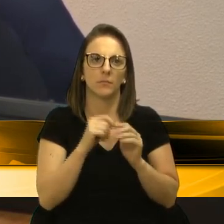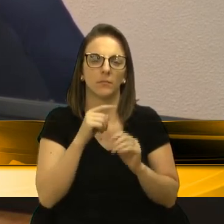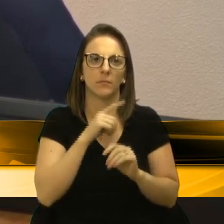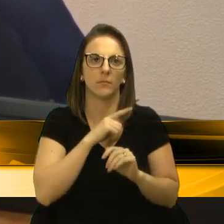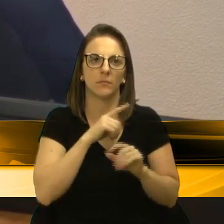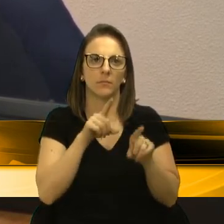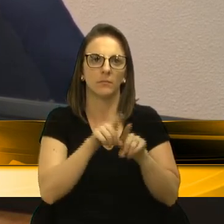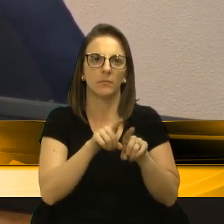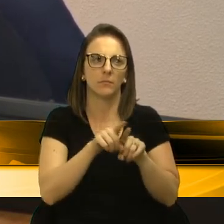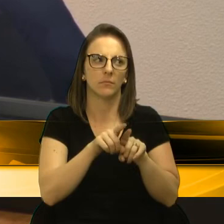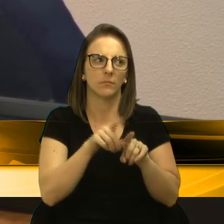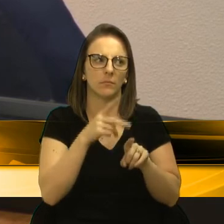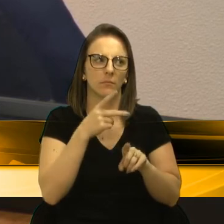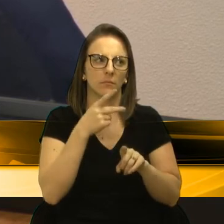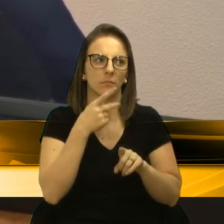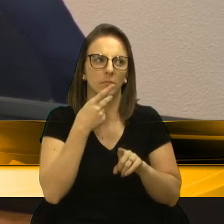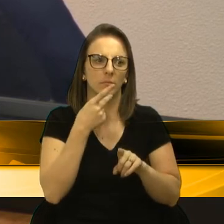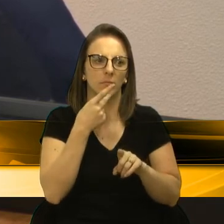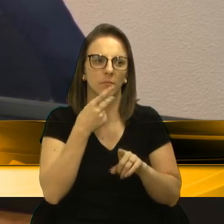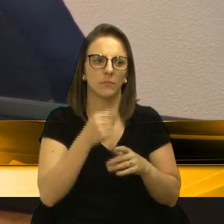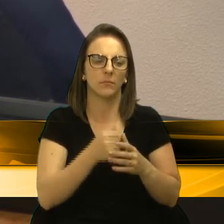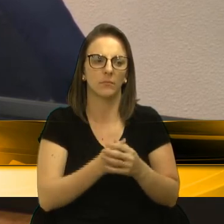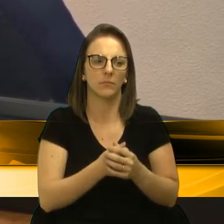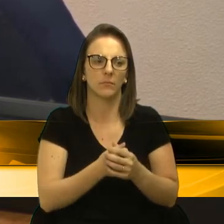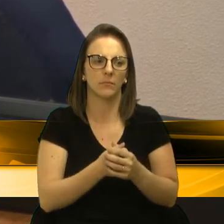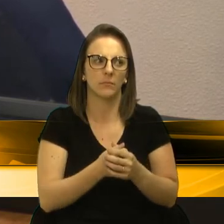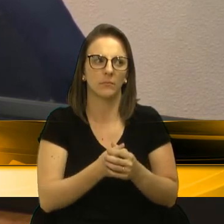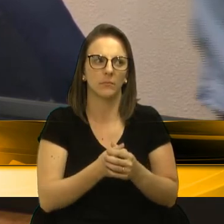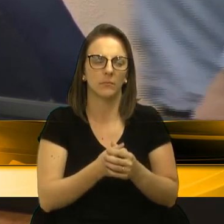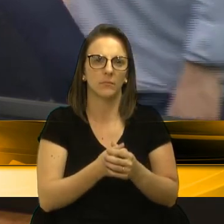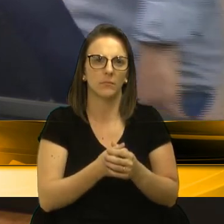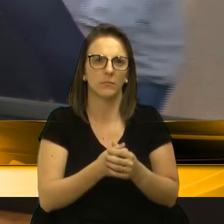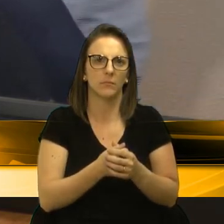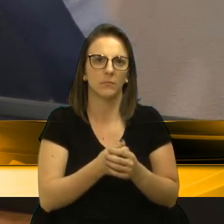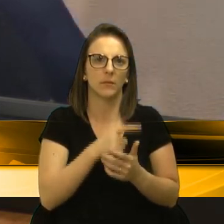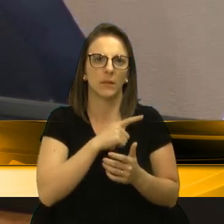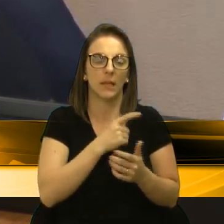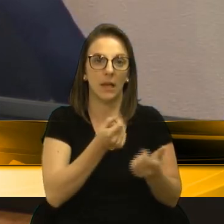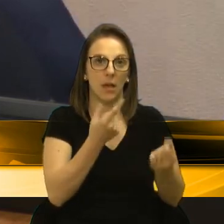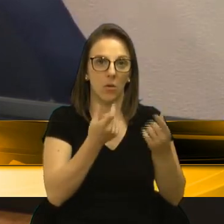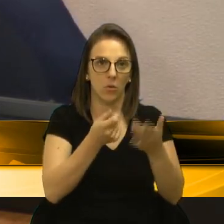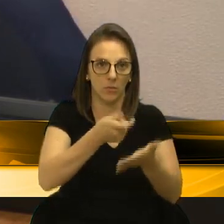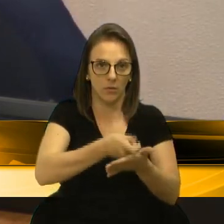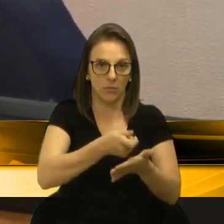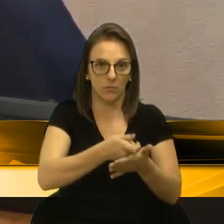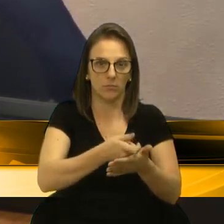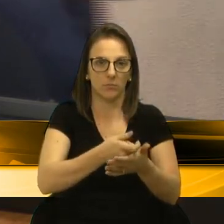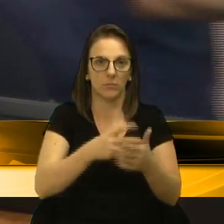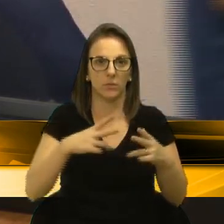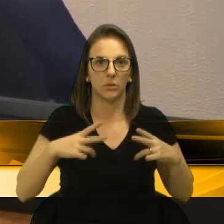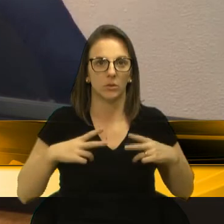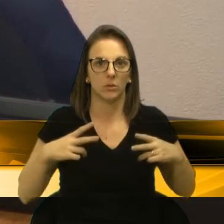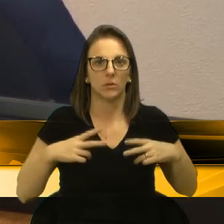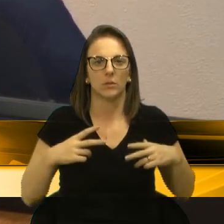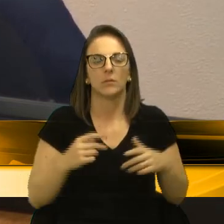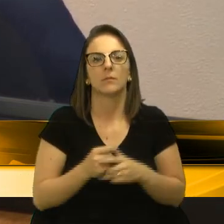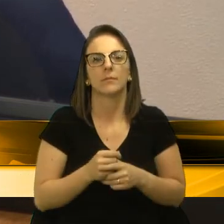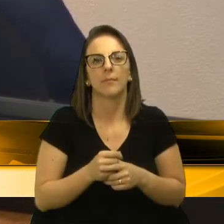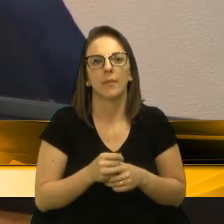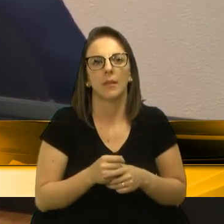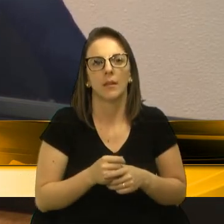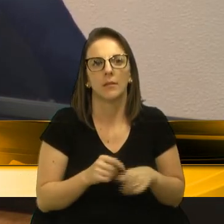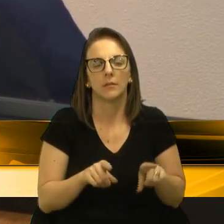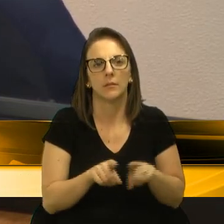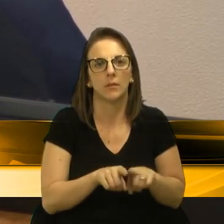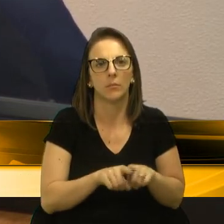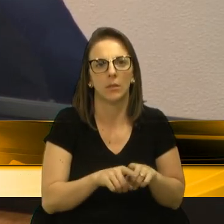RIMA, deverão ser atendidos no mínimo os seguintes pontos, sem prejuízo das exigências peculiares à regulamentação própria no caso da IA, RIMA. Redação